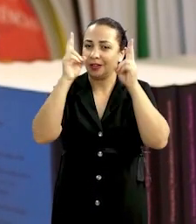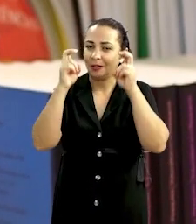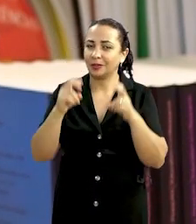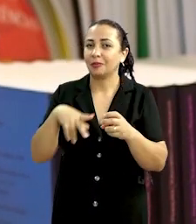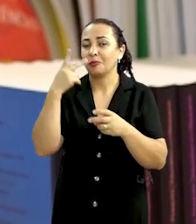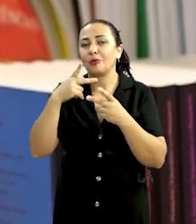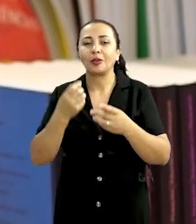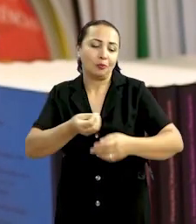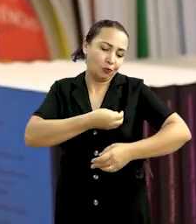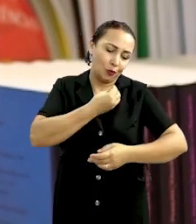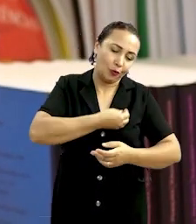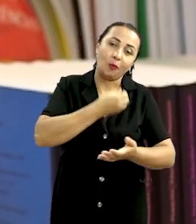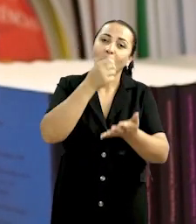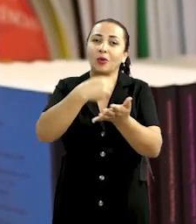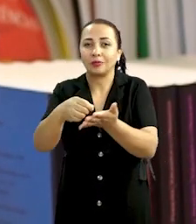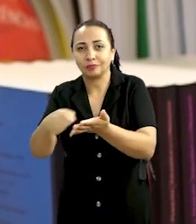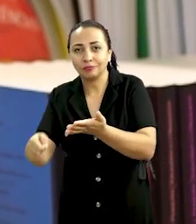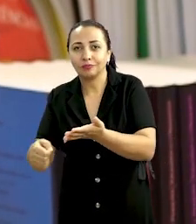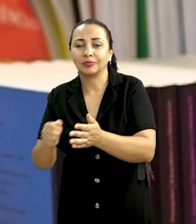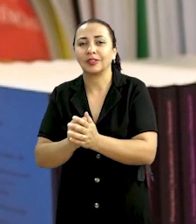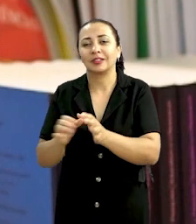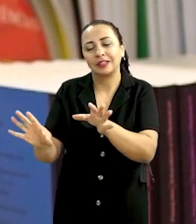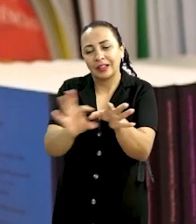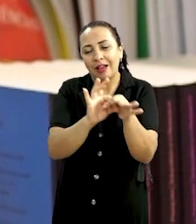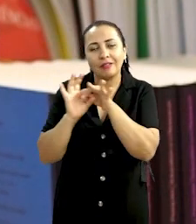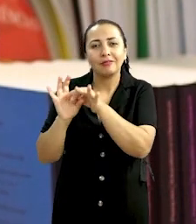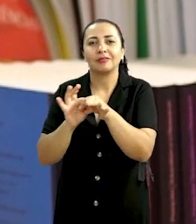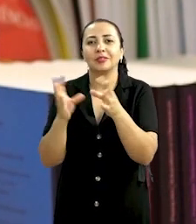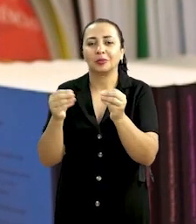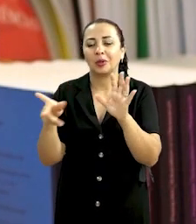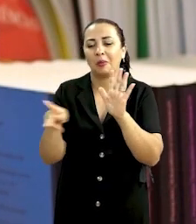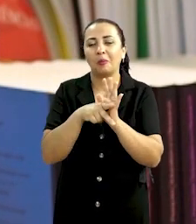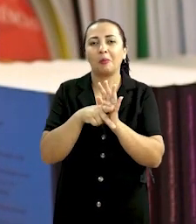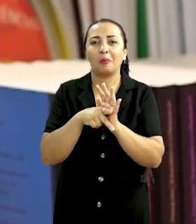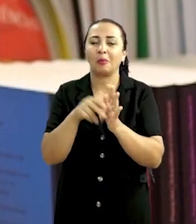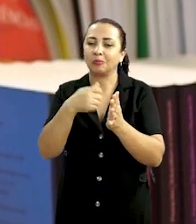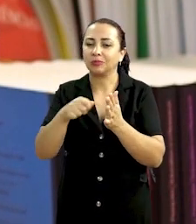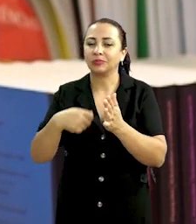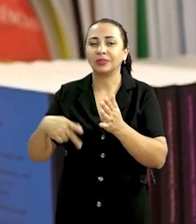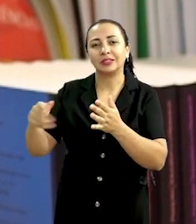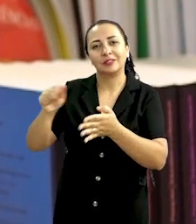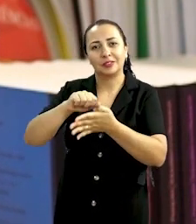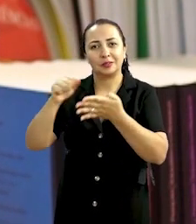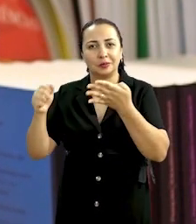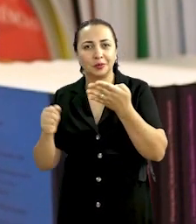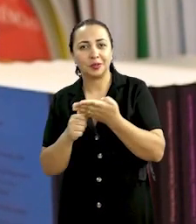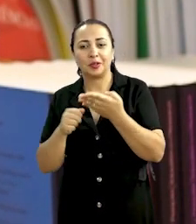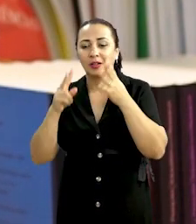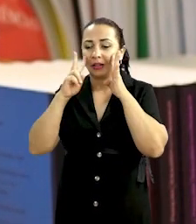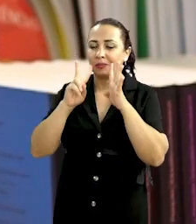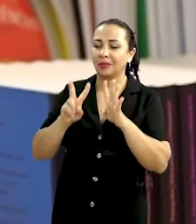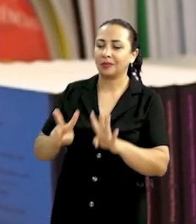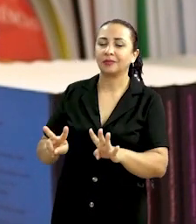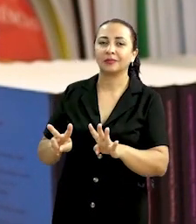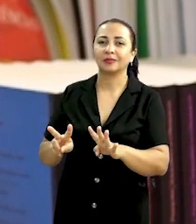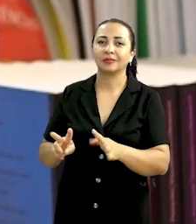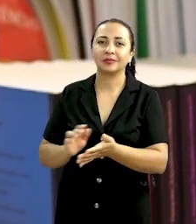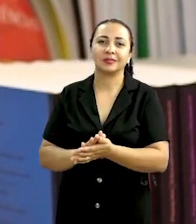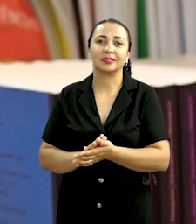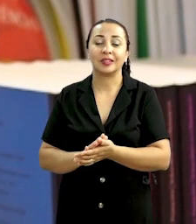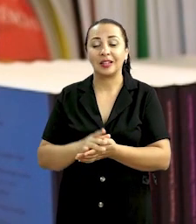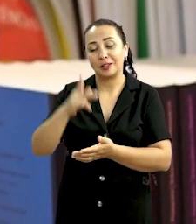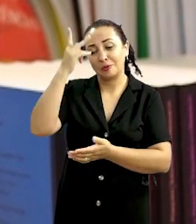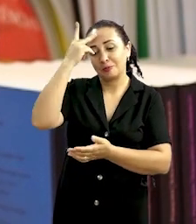é um termo que realmente está muito atrelado à própria escrita dela, na perspectiva da